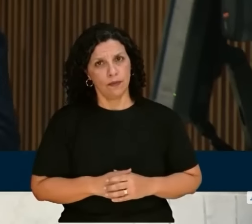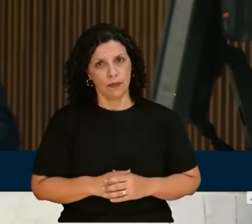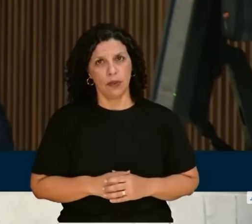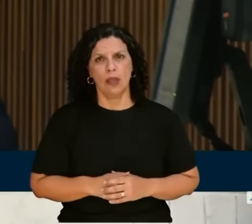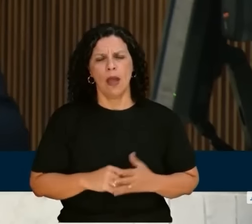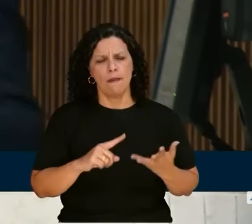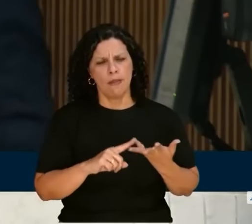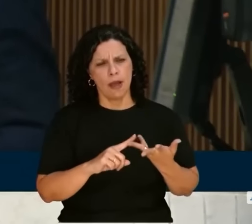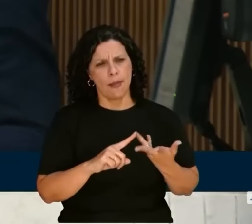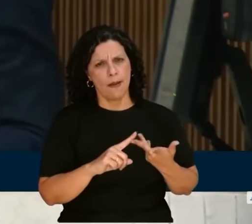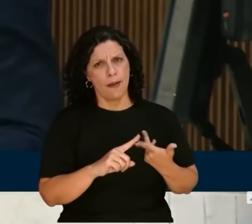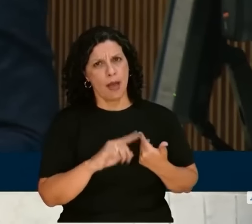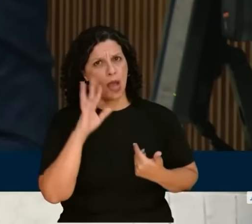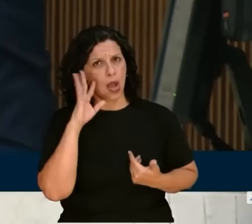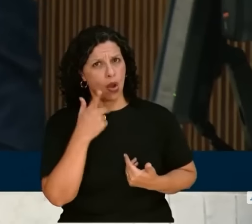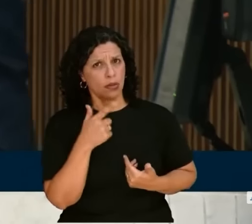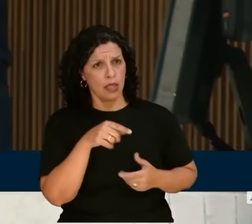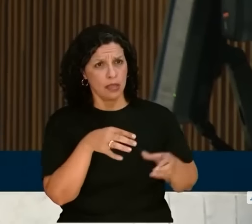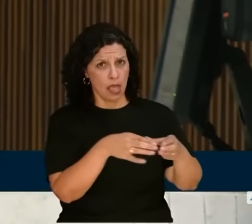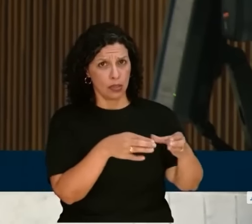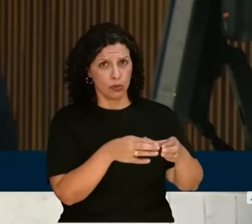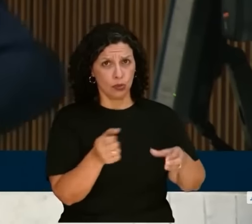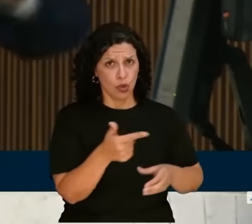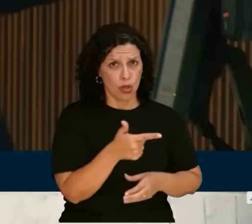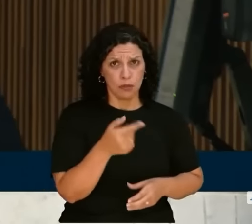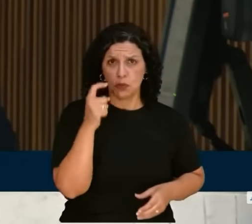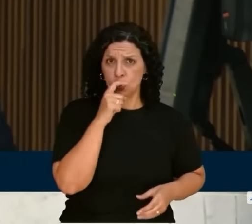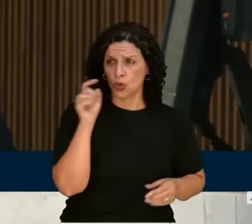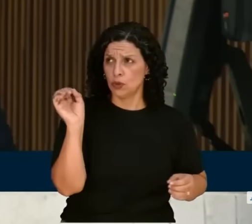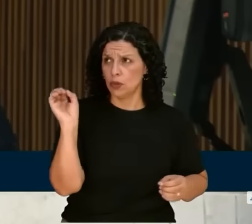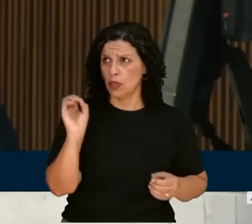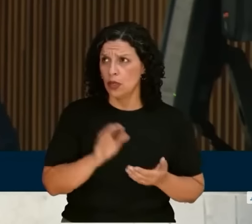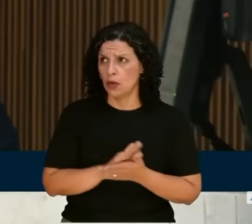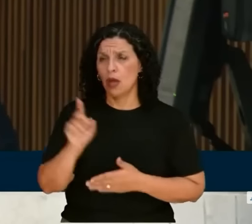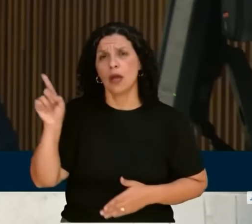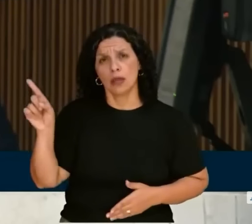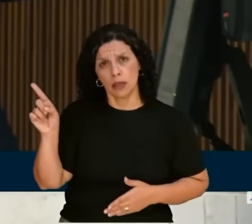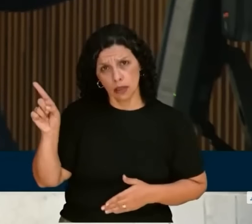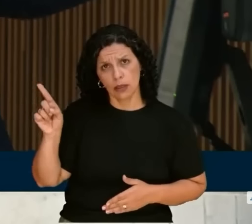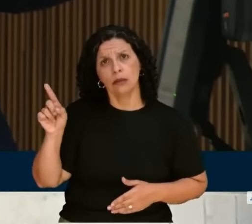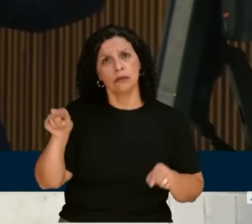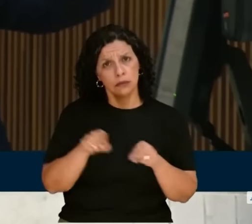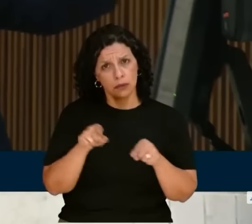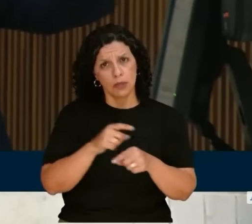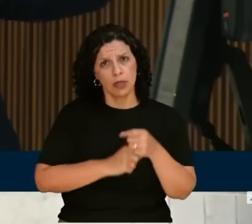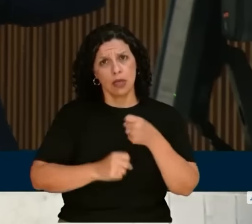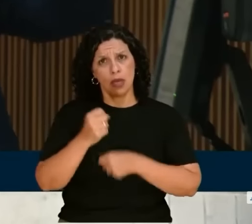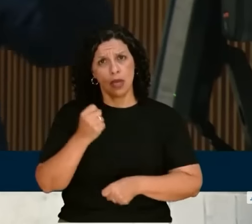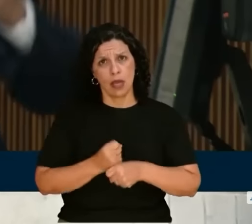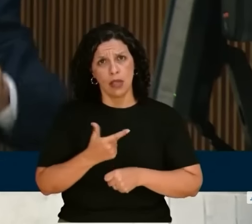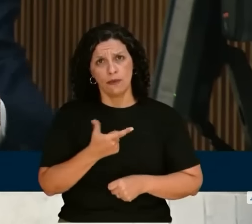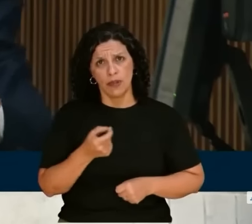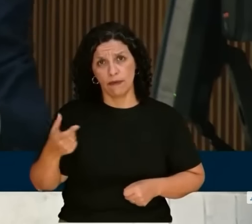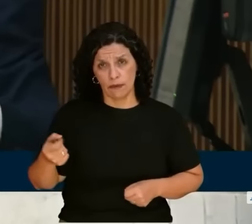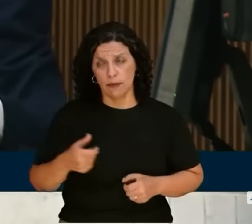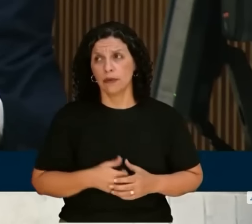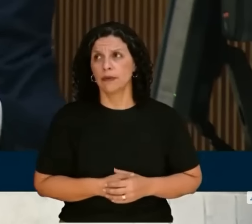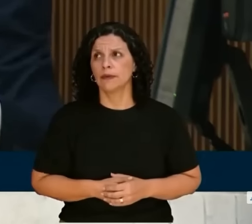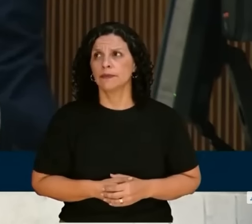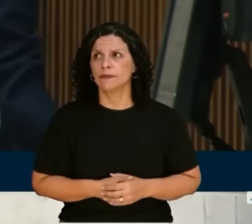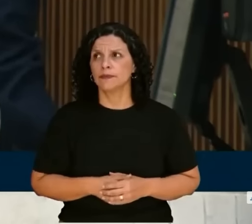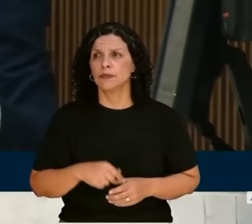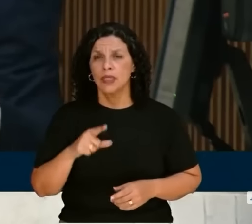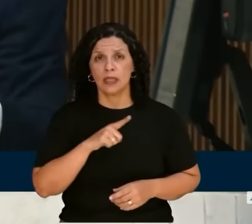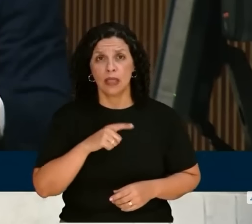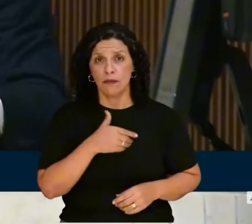Tudo o que está acontecendo aqui não mentiram. Aqui, nesse plenário em 2020,